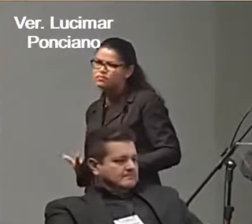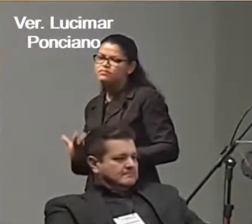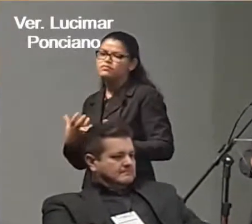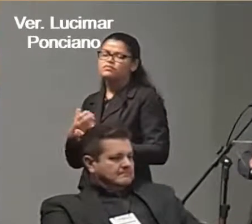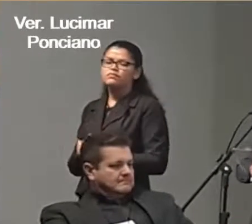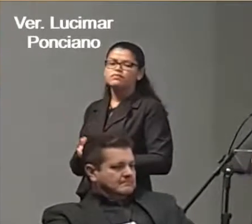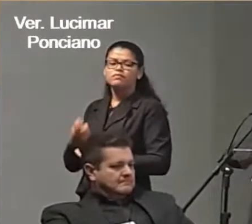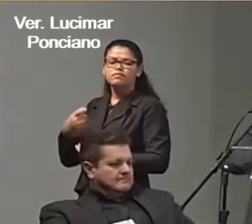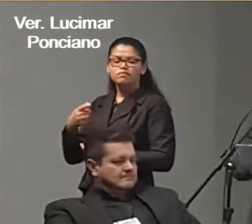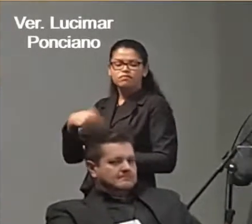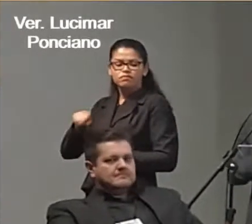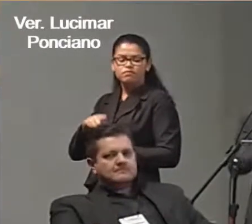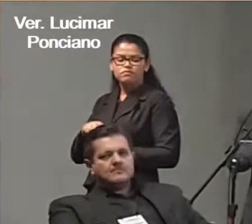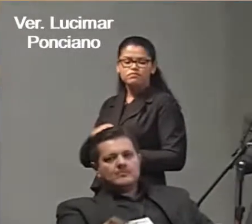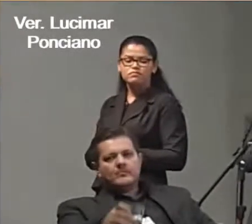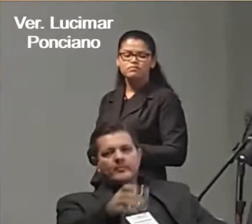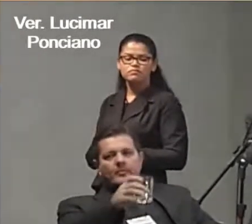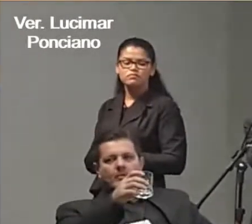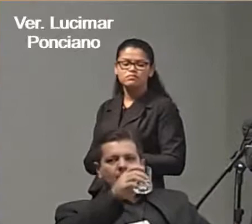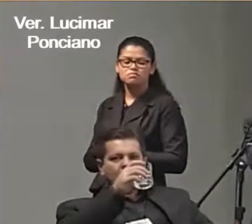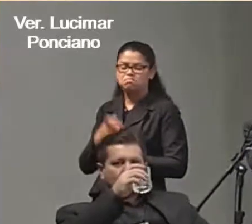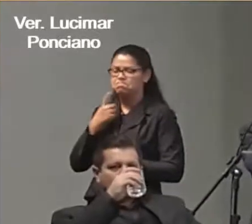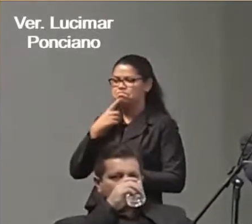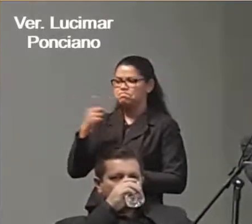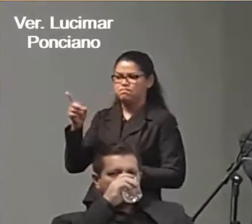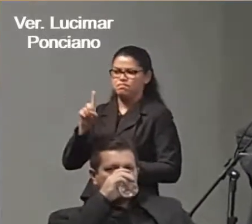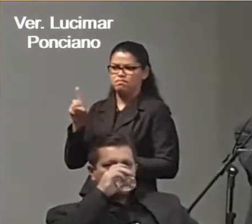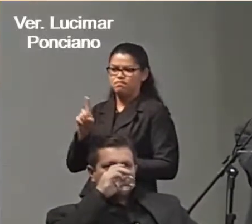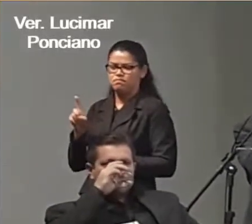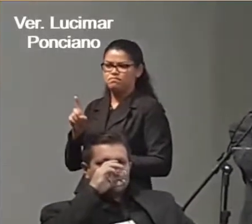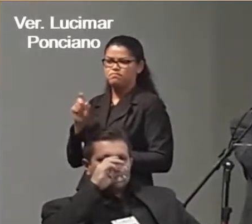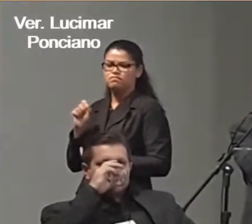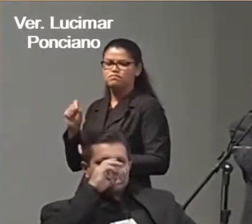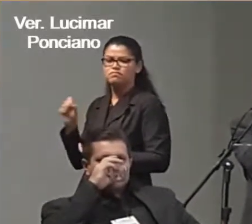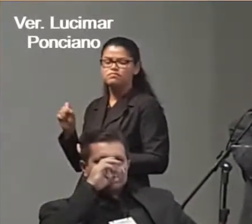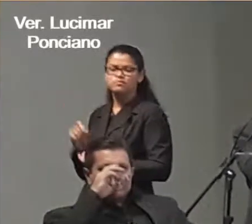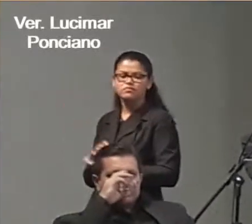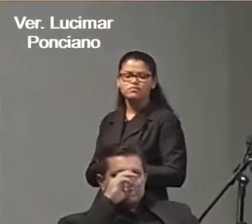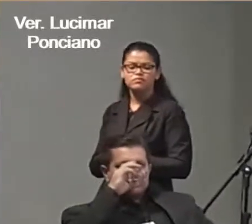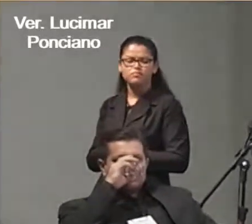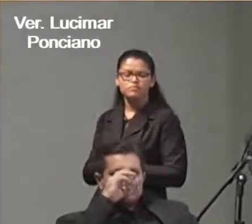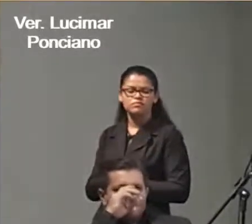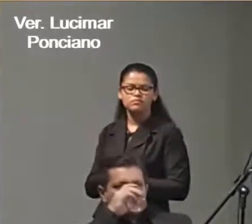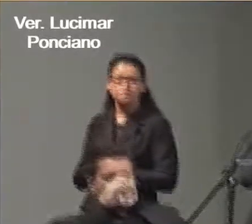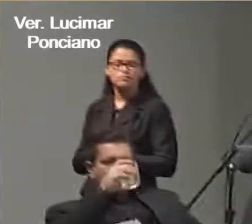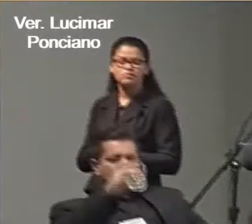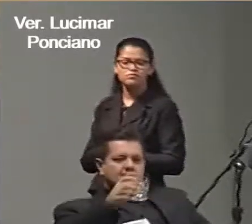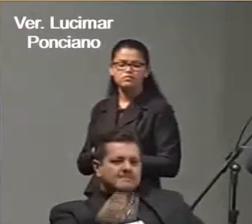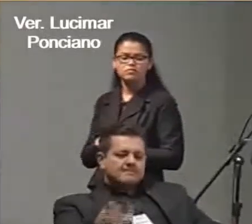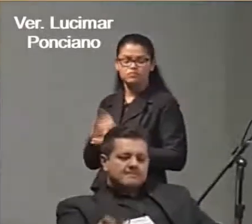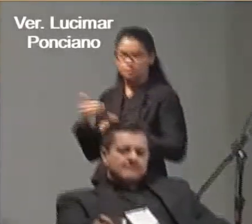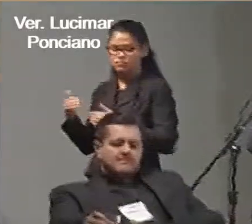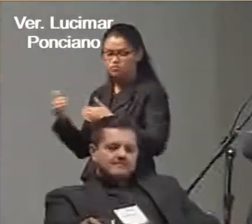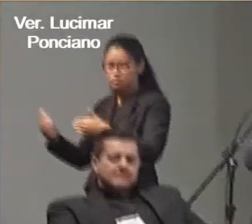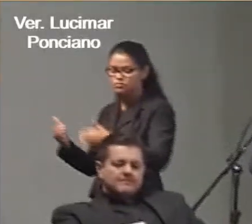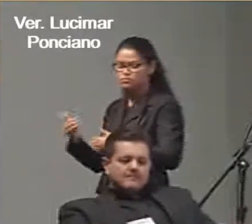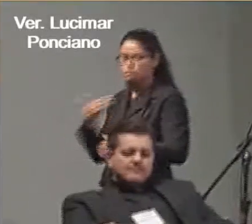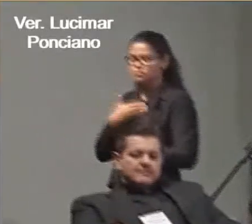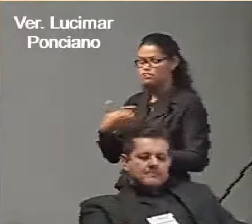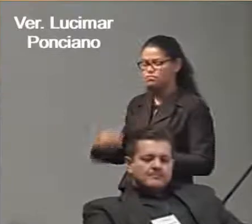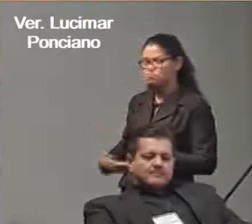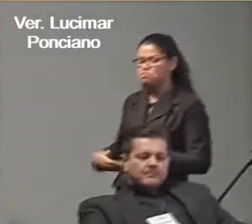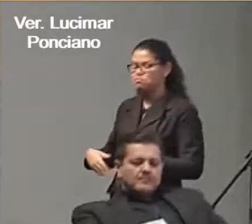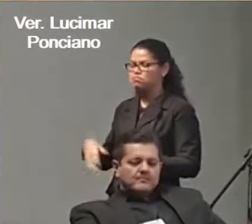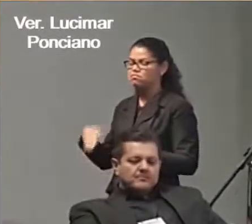Eu não posso negar que, afinal de contas, a gente diz que nesse meio, numa estrutura do Ministério Público e na